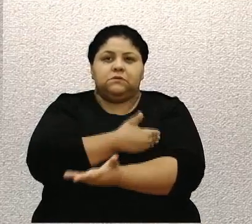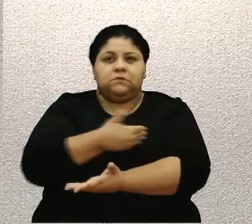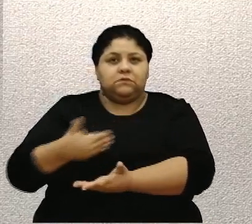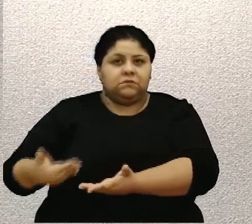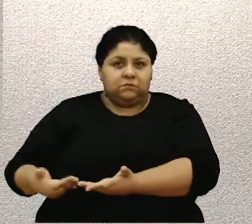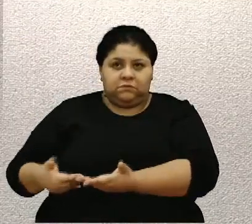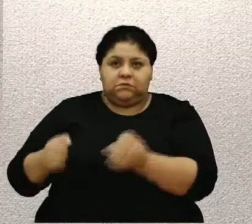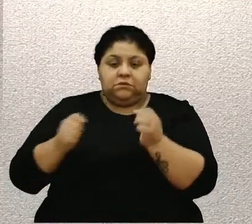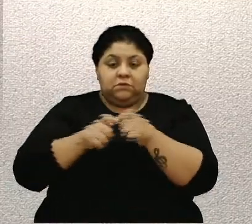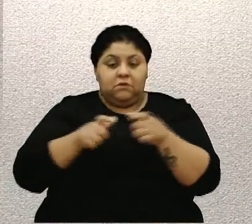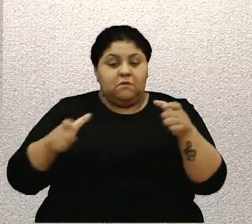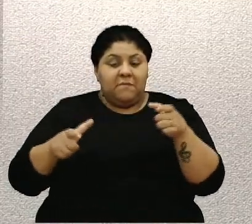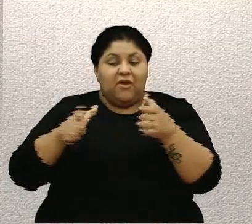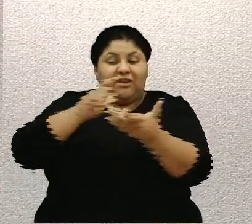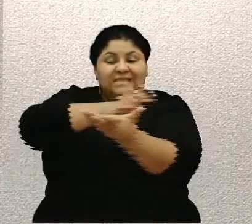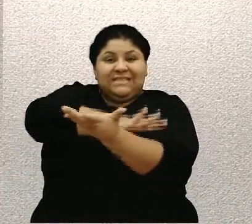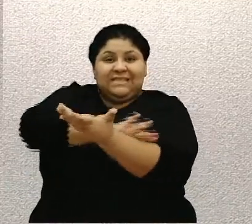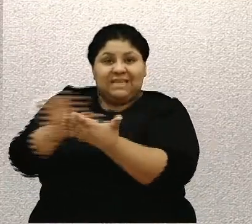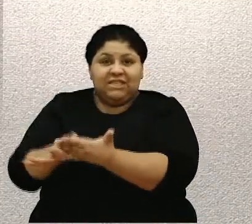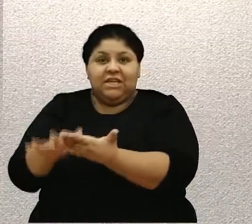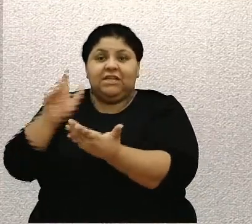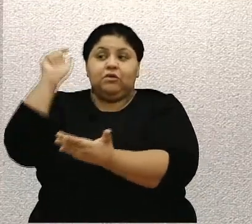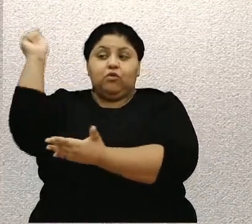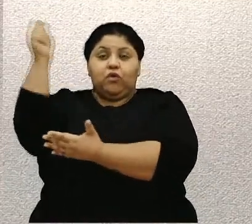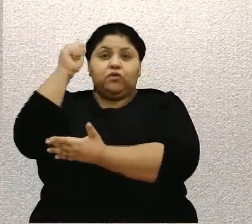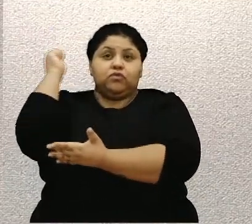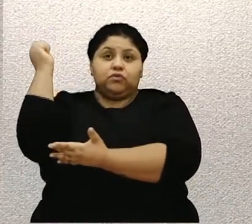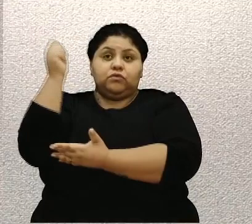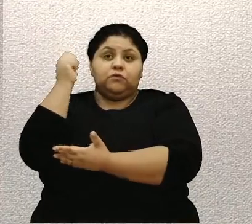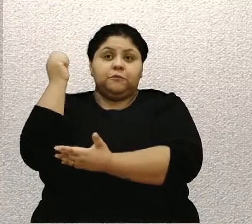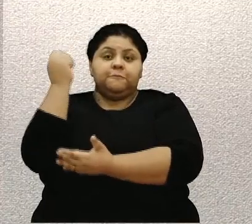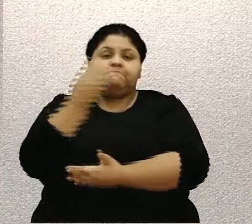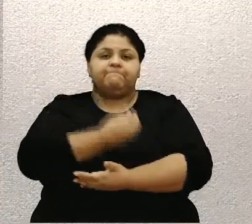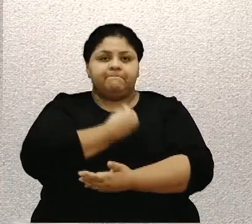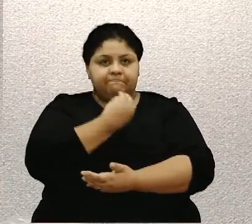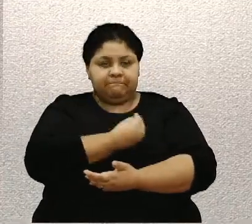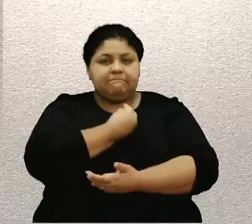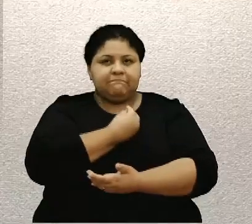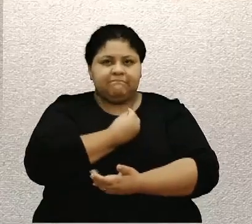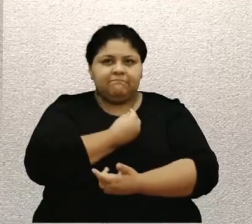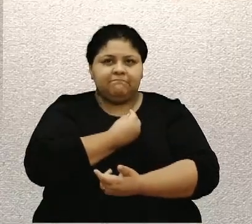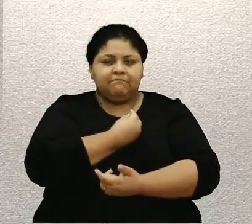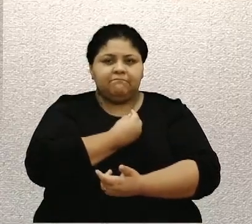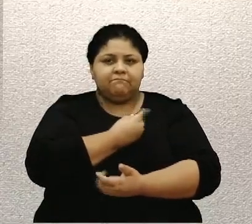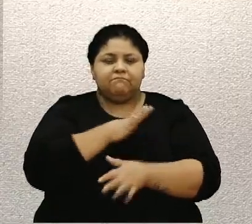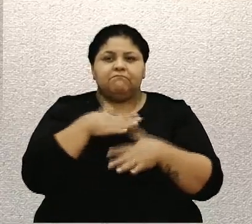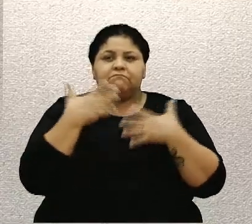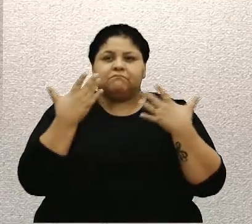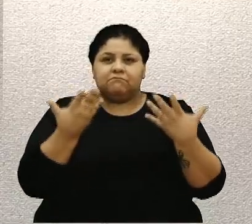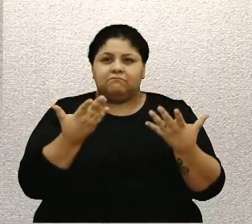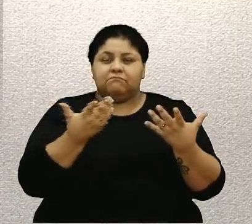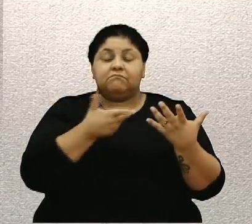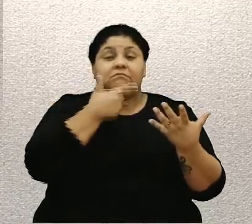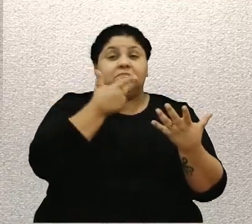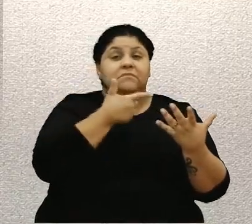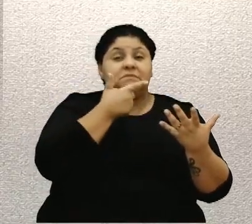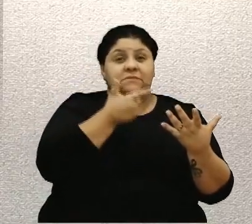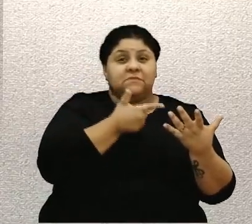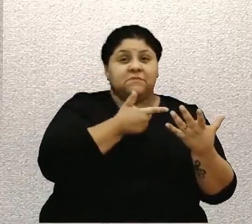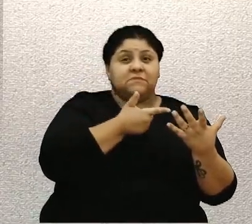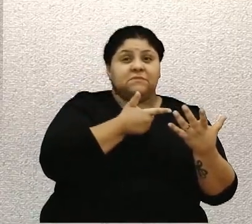Uma maior tragédia que o Rio Grande do Sul está passando. Se é para falar em questões